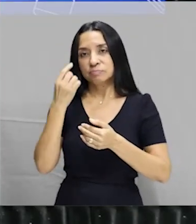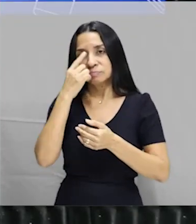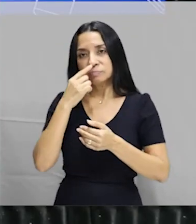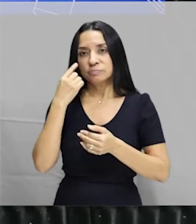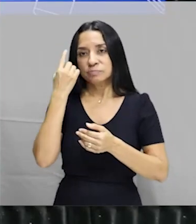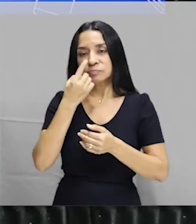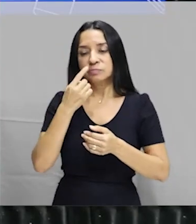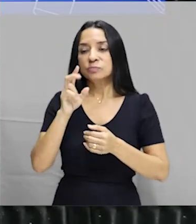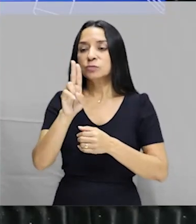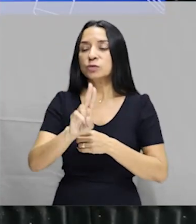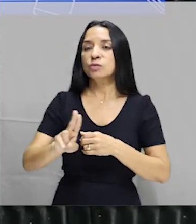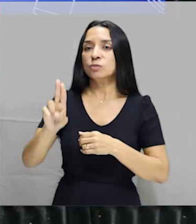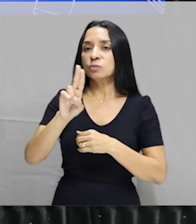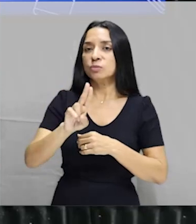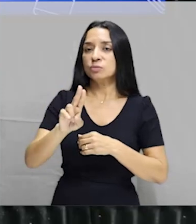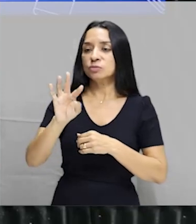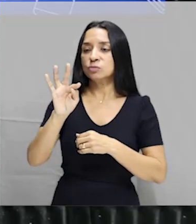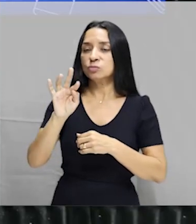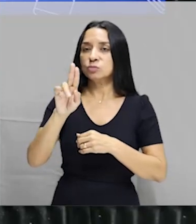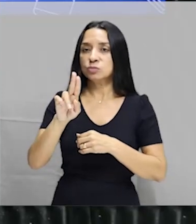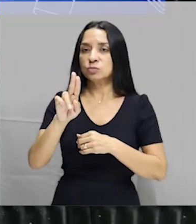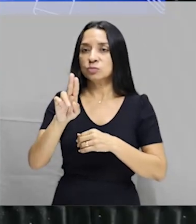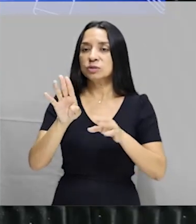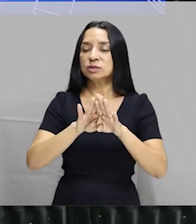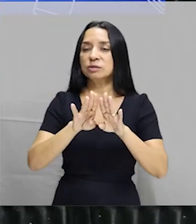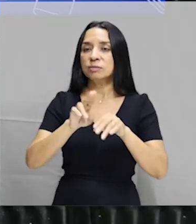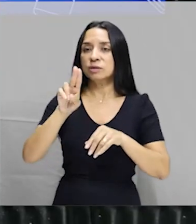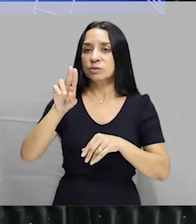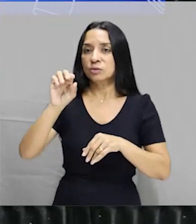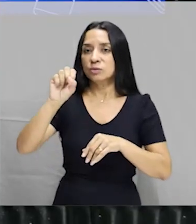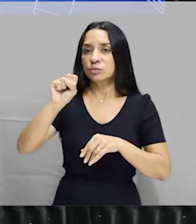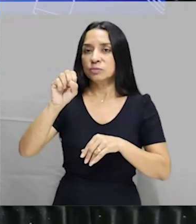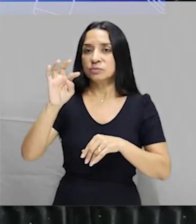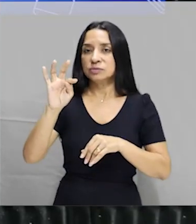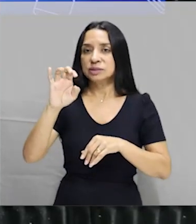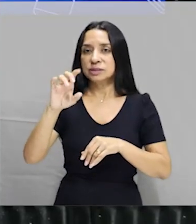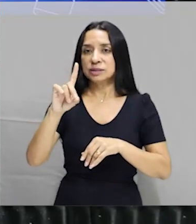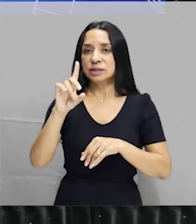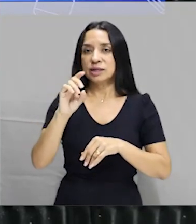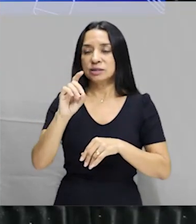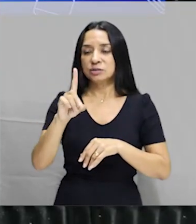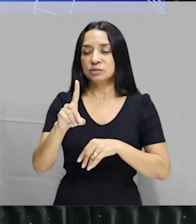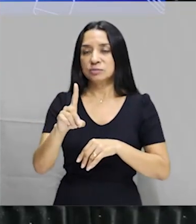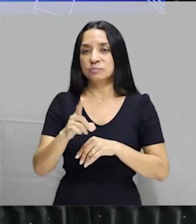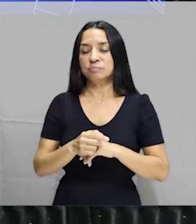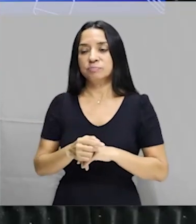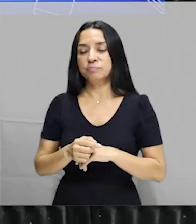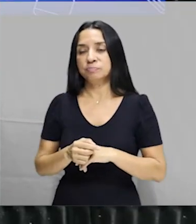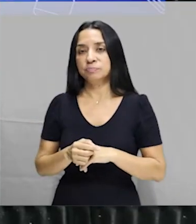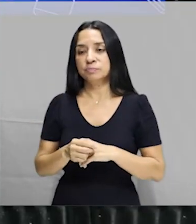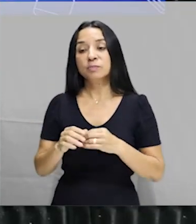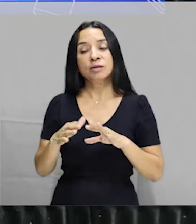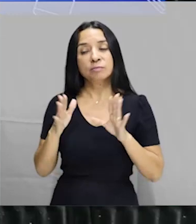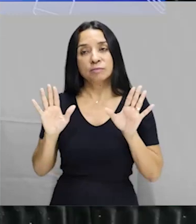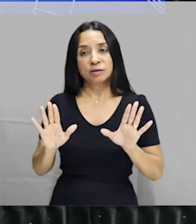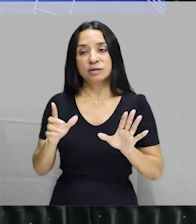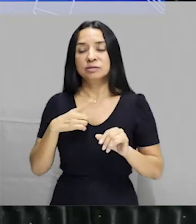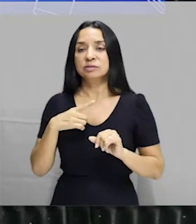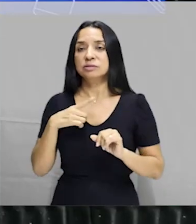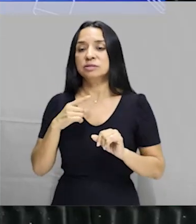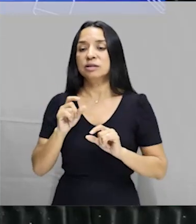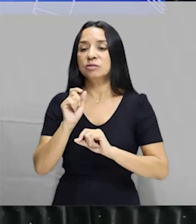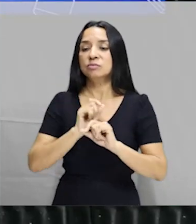uso o tu e o usted, né, para esse tratamento, o usted formal e o tu informal. Porém, eu tenho